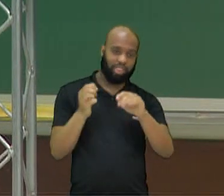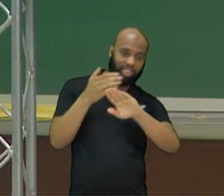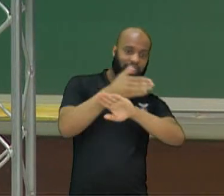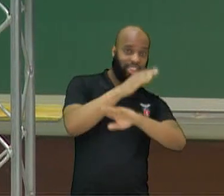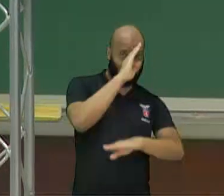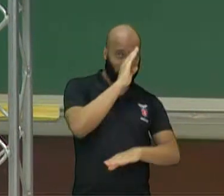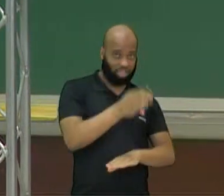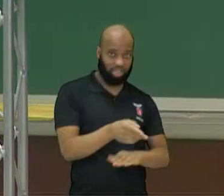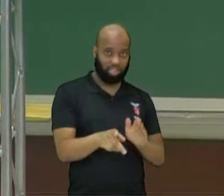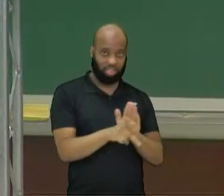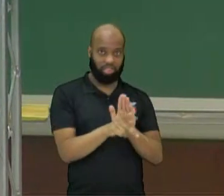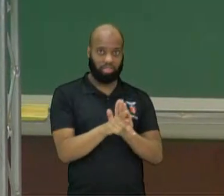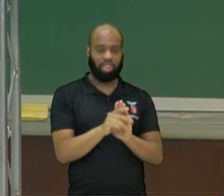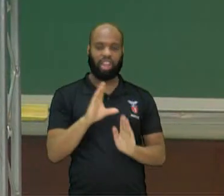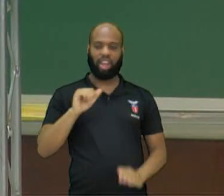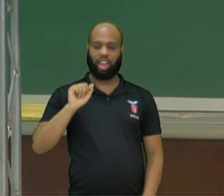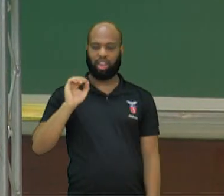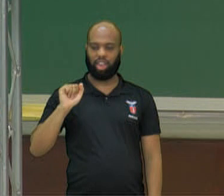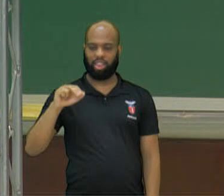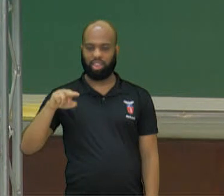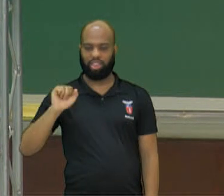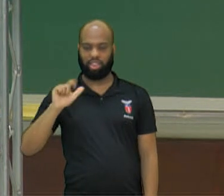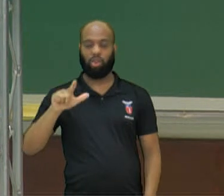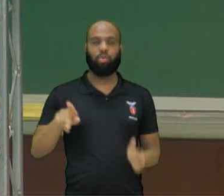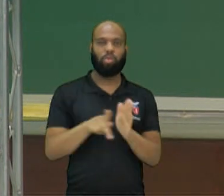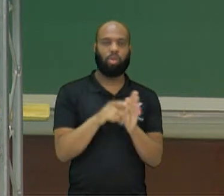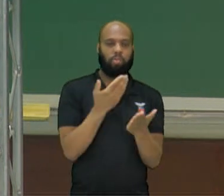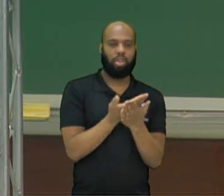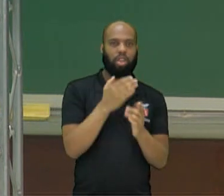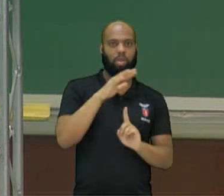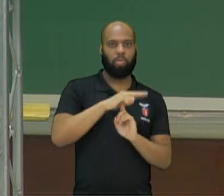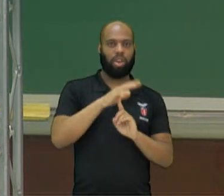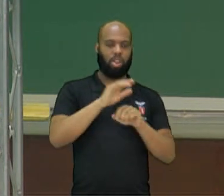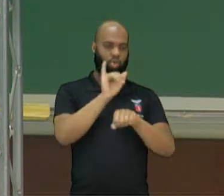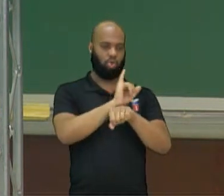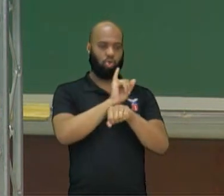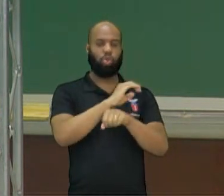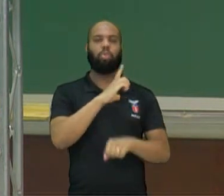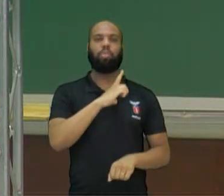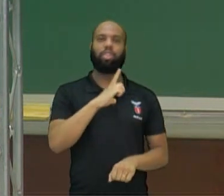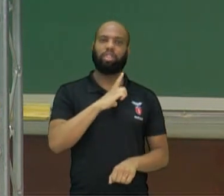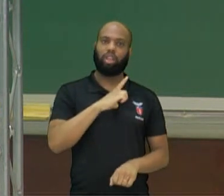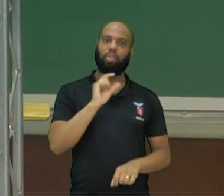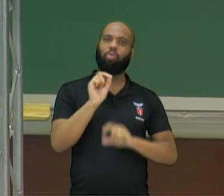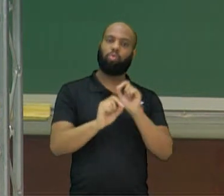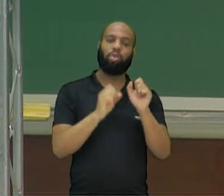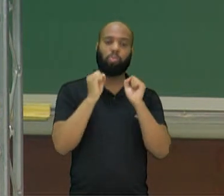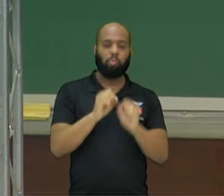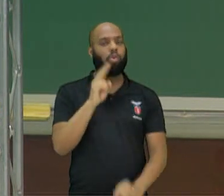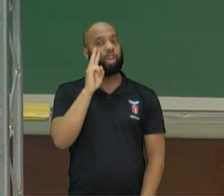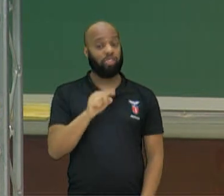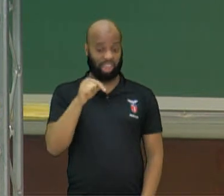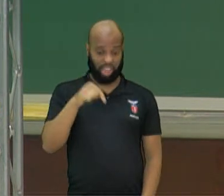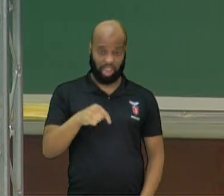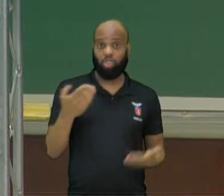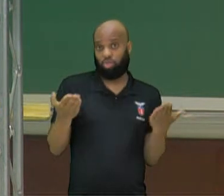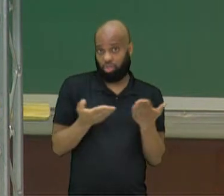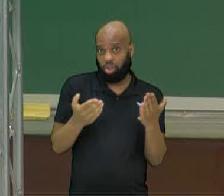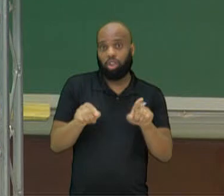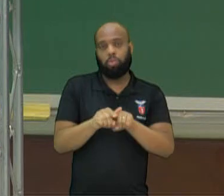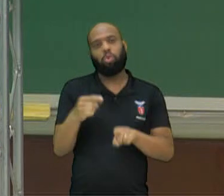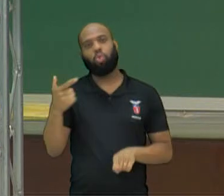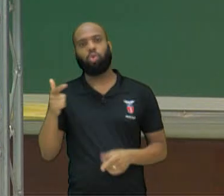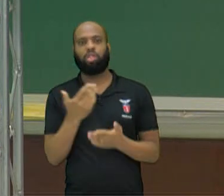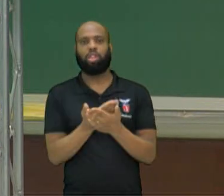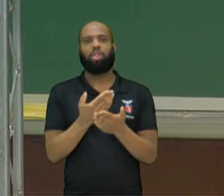ao capturar esse código, você será direcionado para o canal Aula Paraná lá no YouTube. Lá você poderá rever a esta e a todas as demais aulas